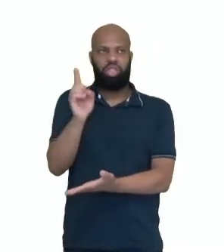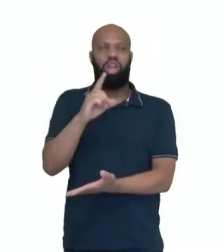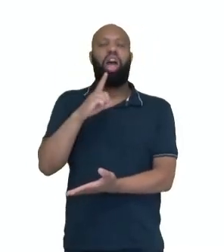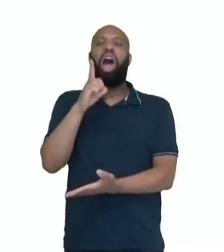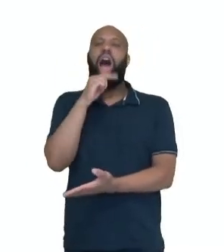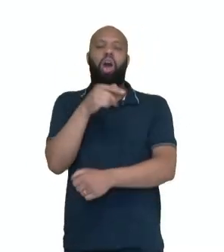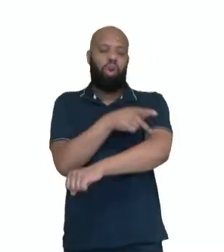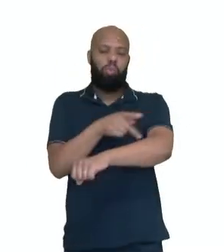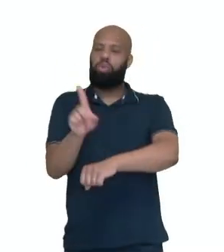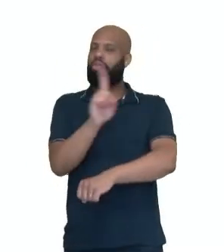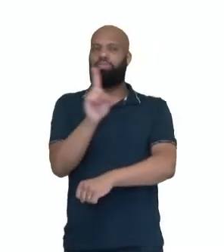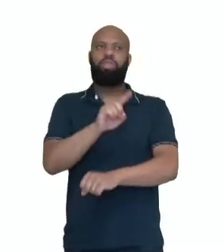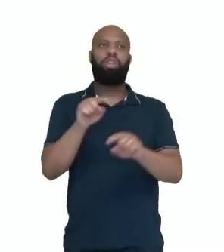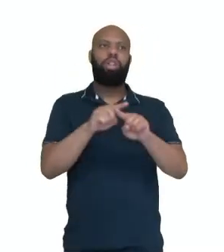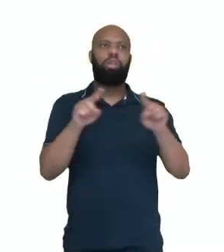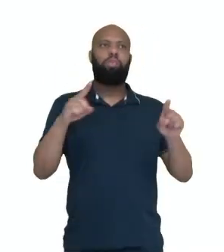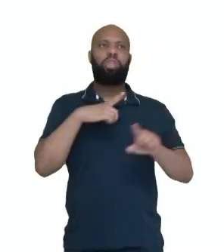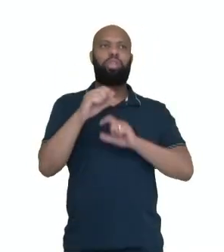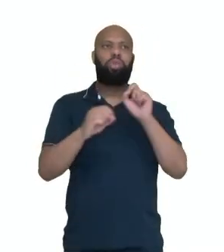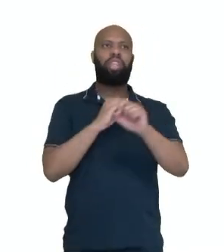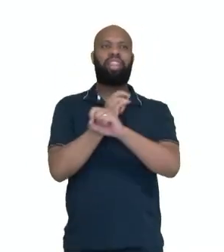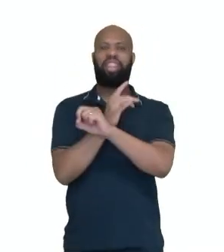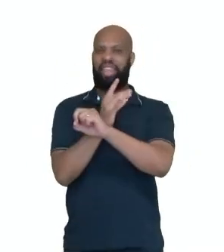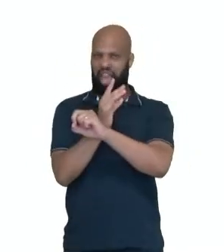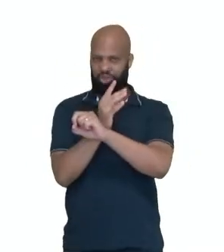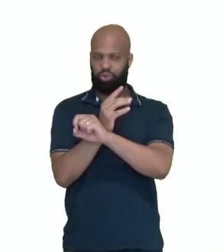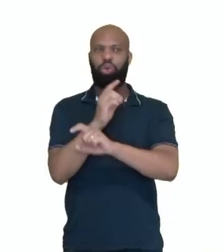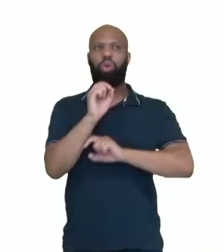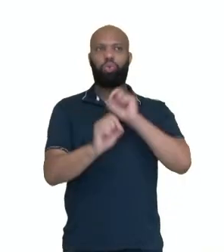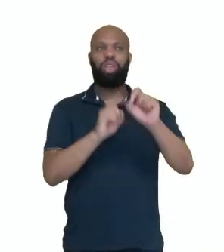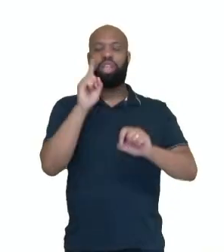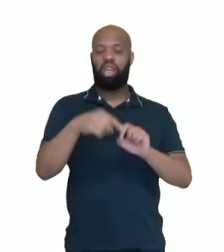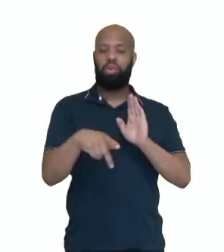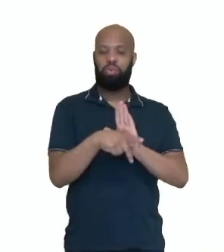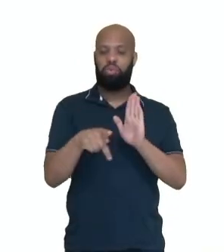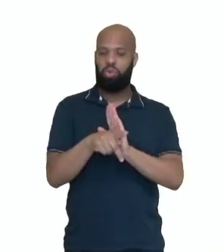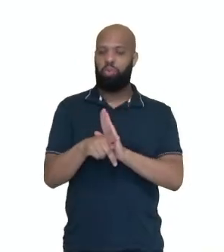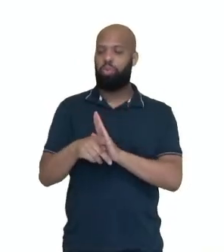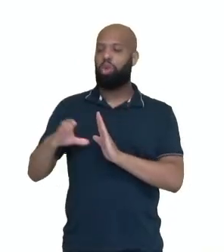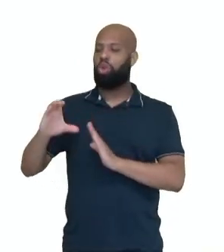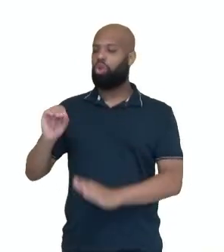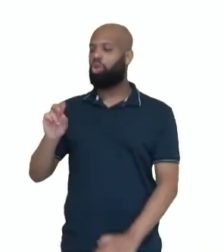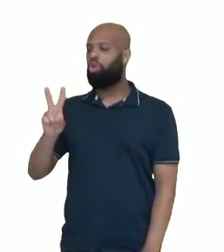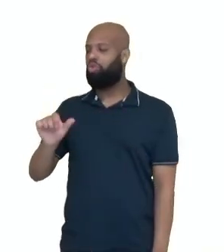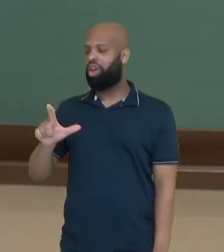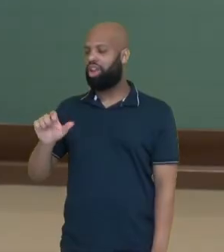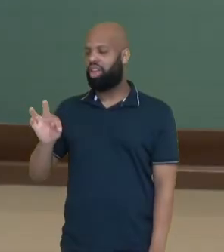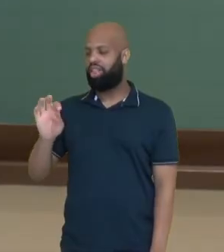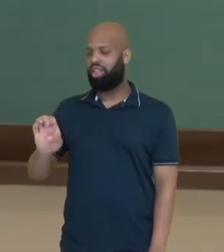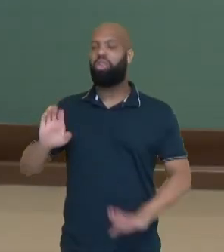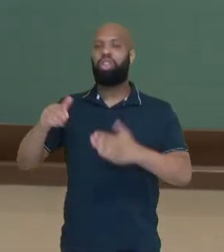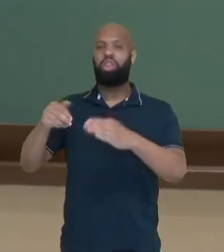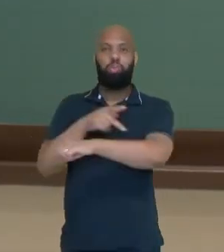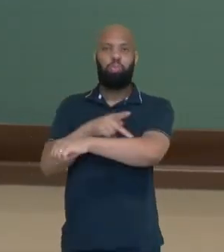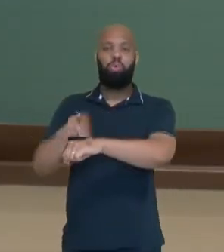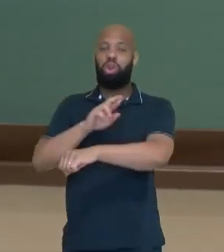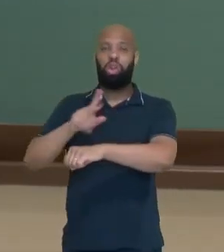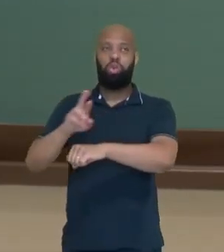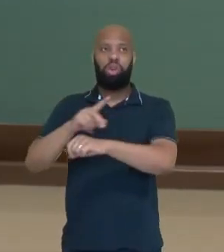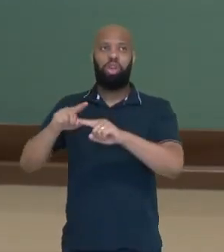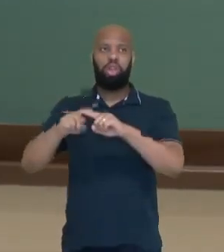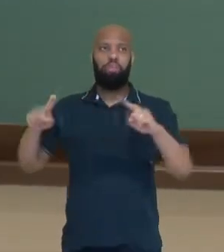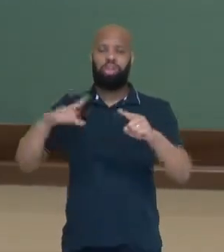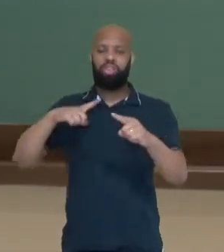lâmpada não acende. Mas o ácido clorídrico, que é um composto covalente, quando ele está puro, ele não conduz. Mas